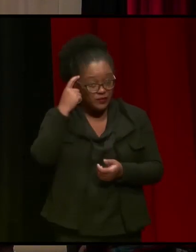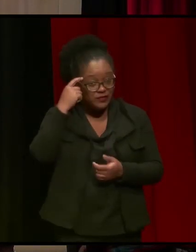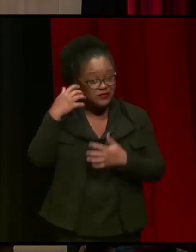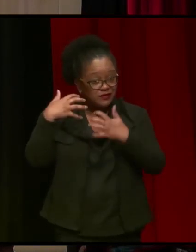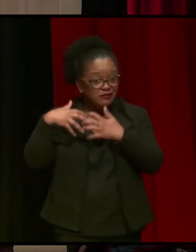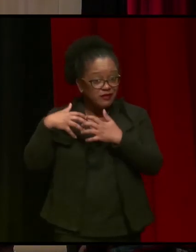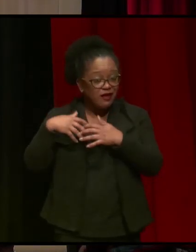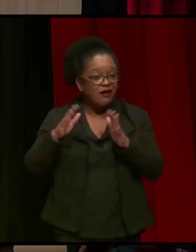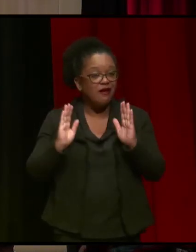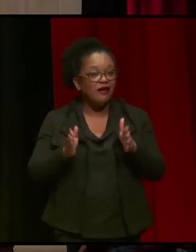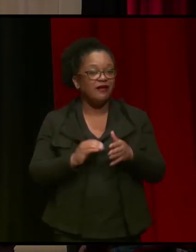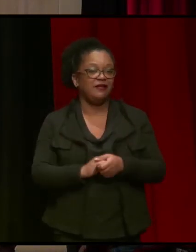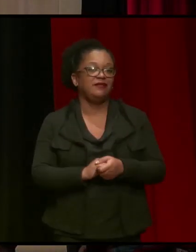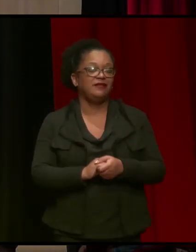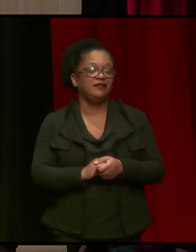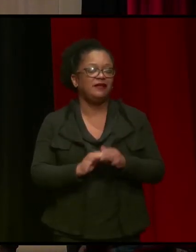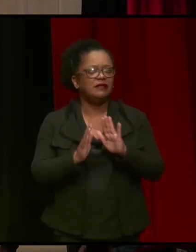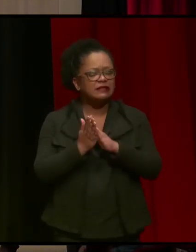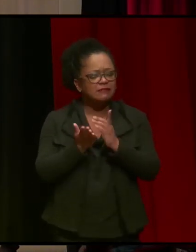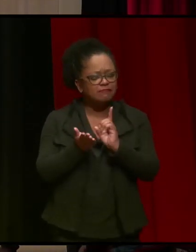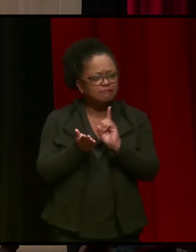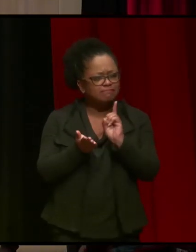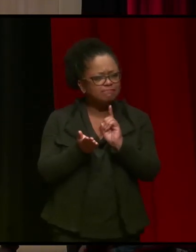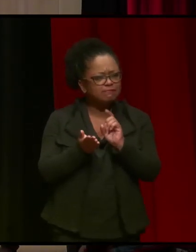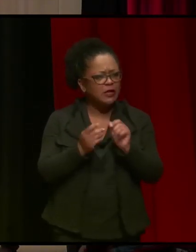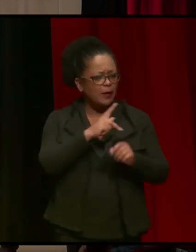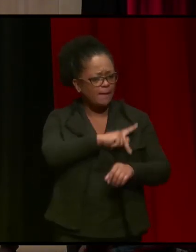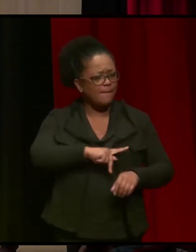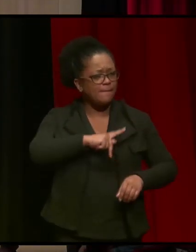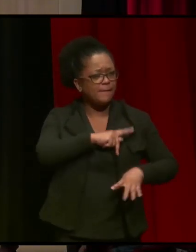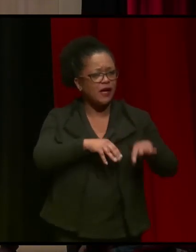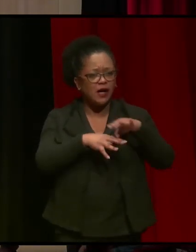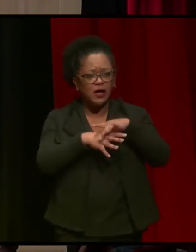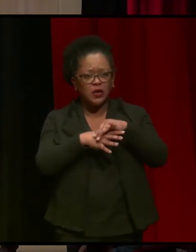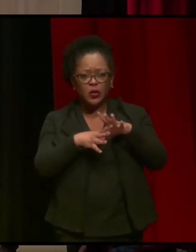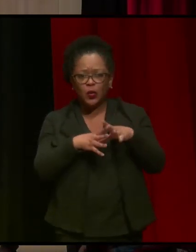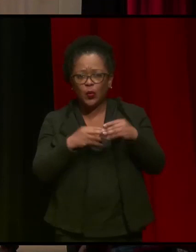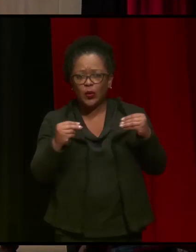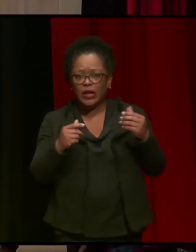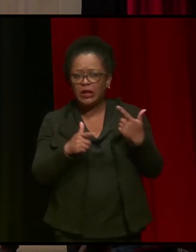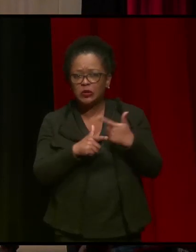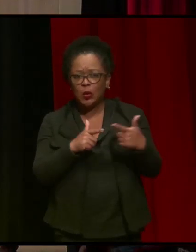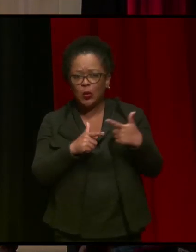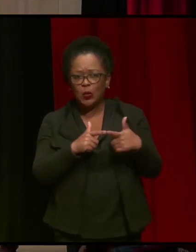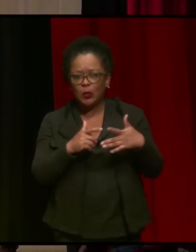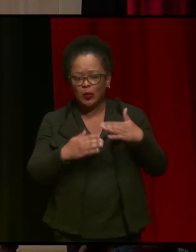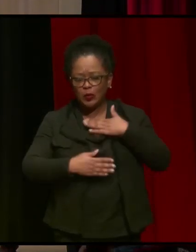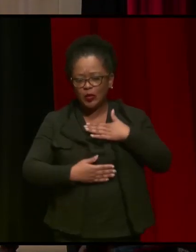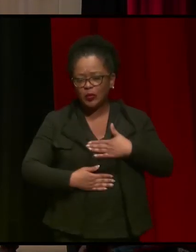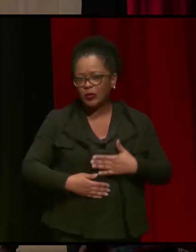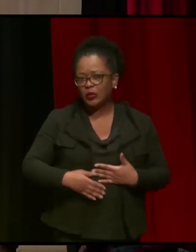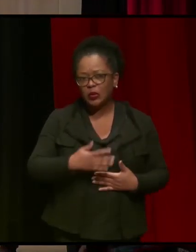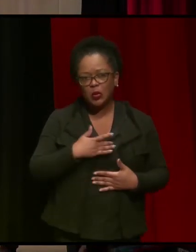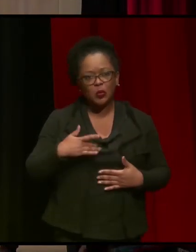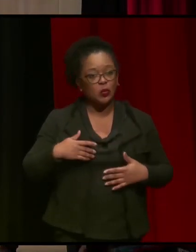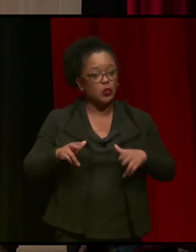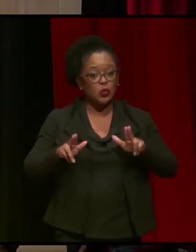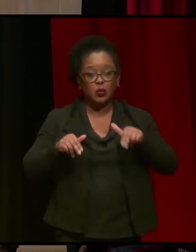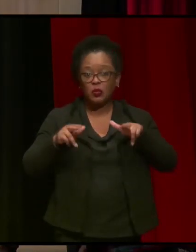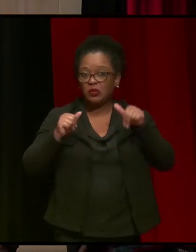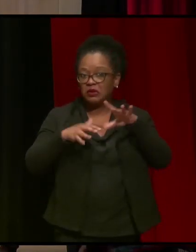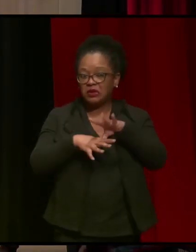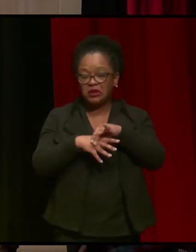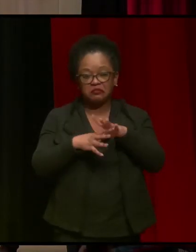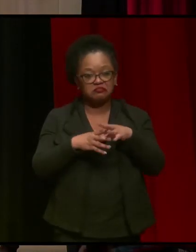Aí você tem que ler a Bíblia, tá vendo? Ó, Paulo nunca foi curado do espinho na carne dele. Ele pediu 3 vezes para Deus e Deus